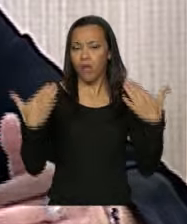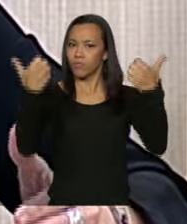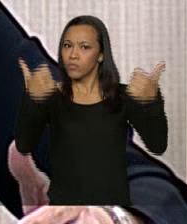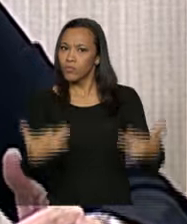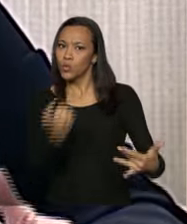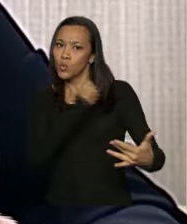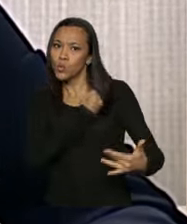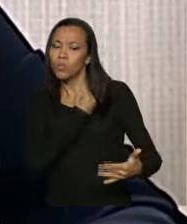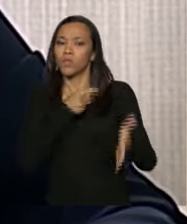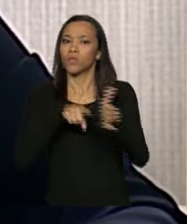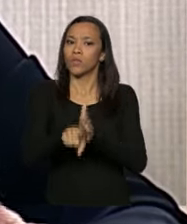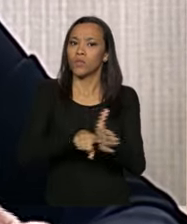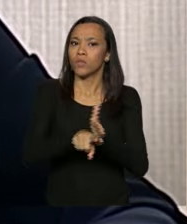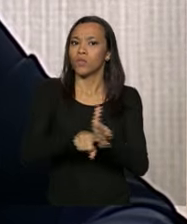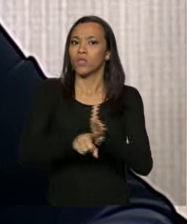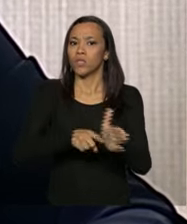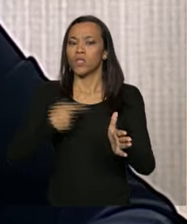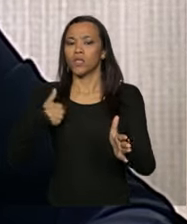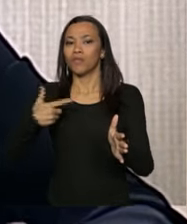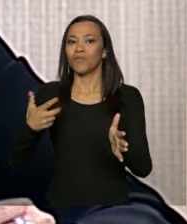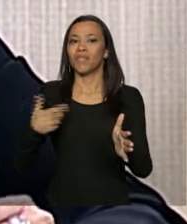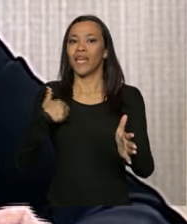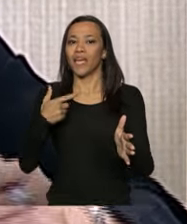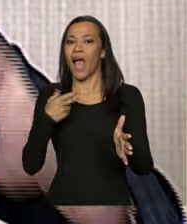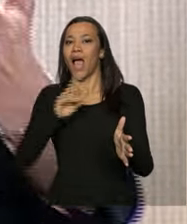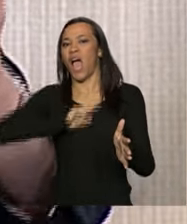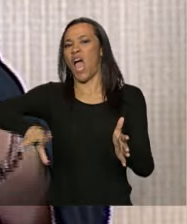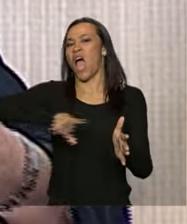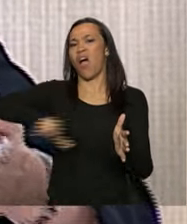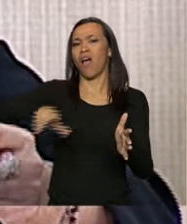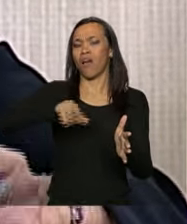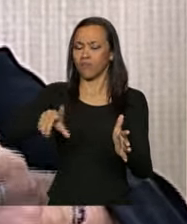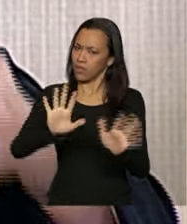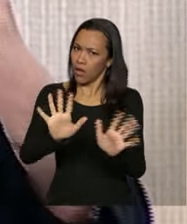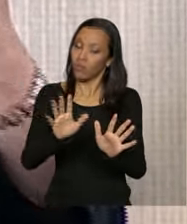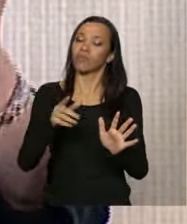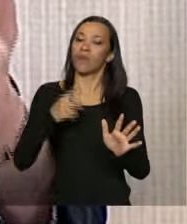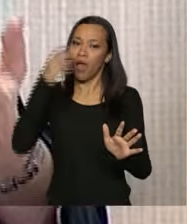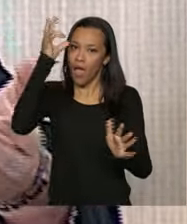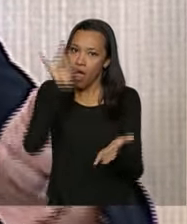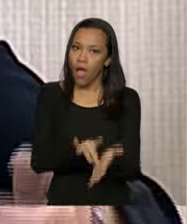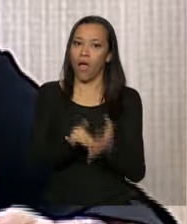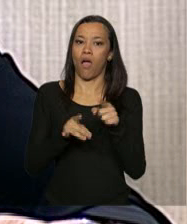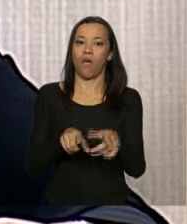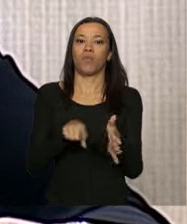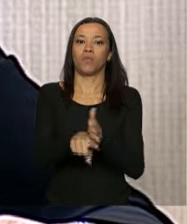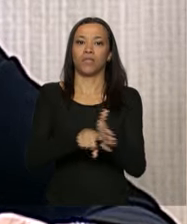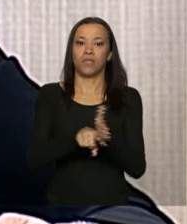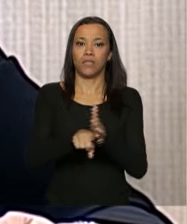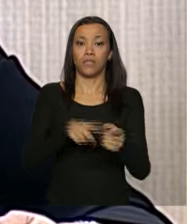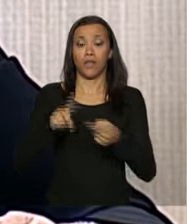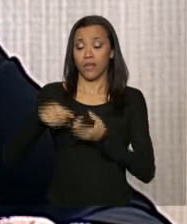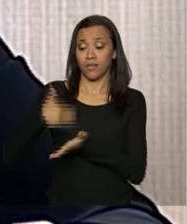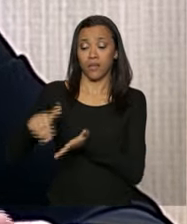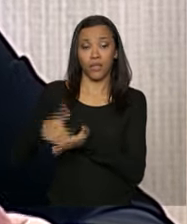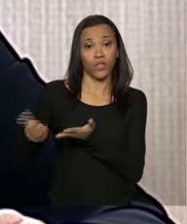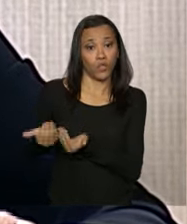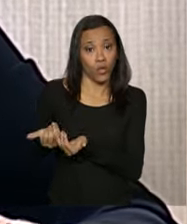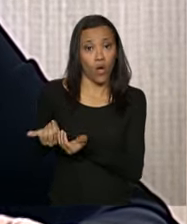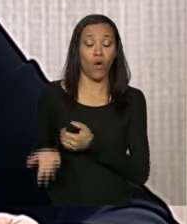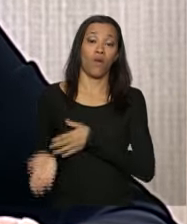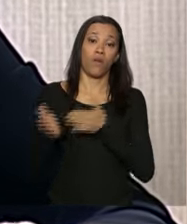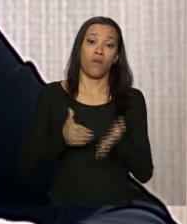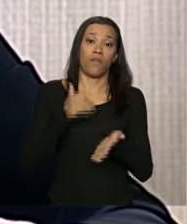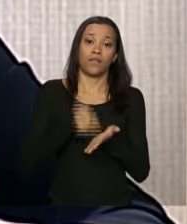números, não há contestação, né? É uma coisa que a Cepir, é uma coisa que a Secretaria Nacional da Juventude, a Secretaria